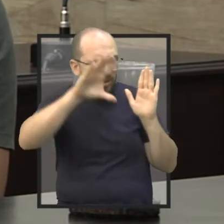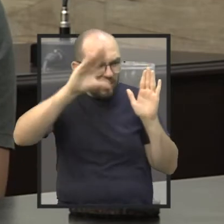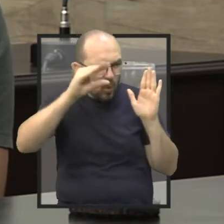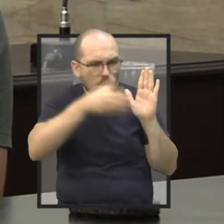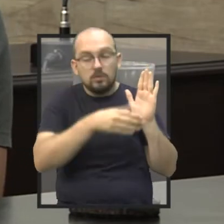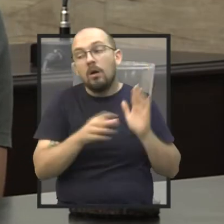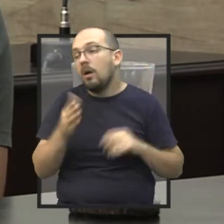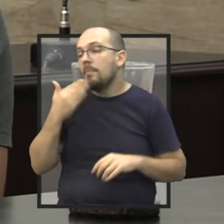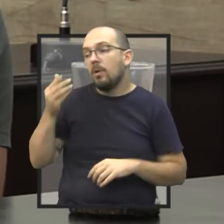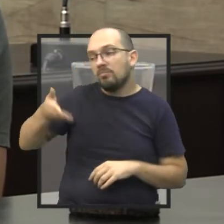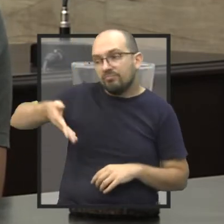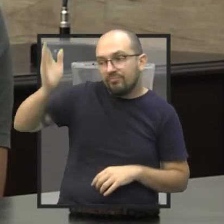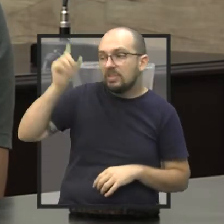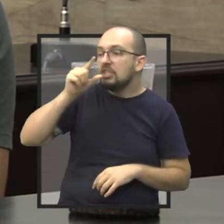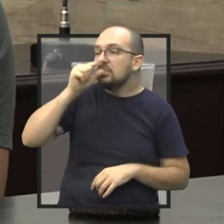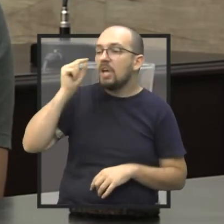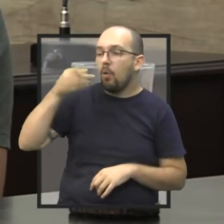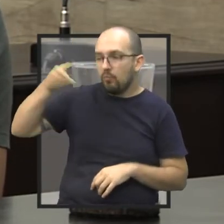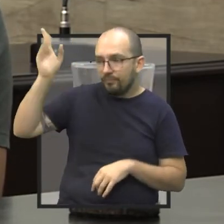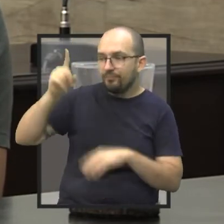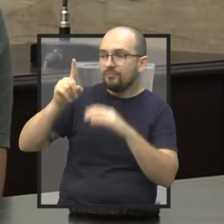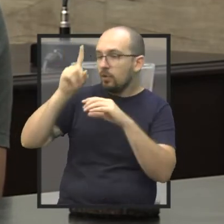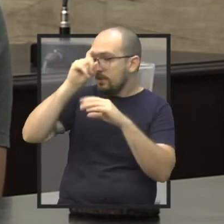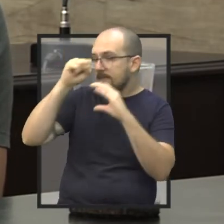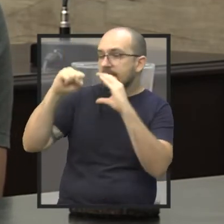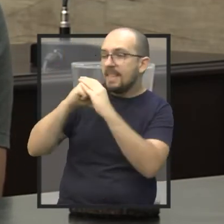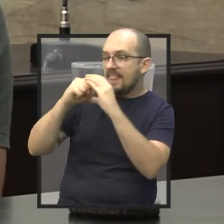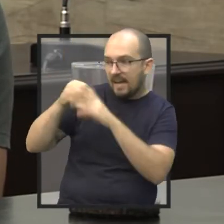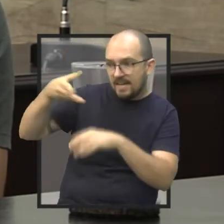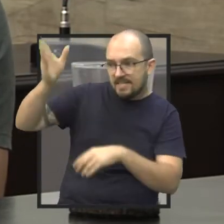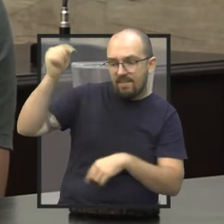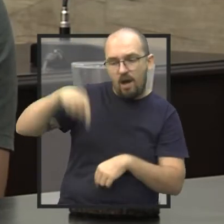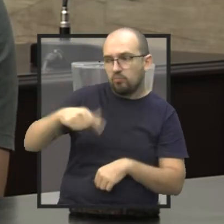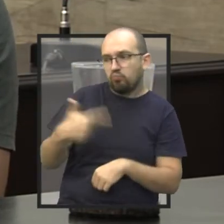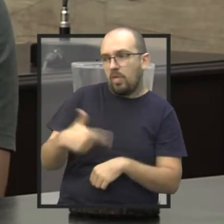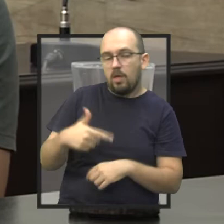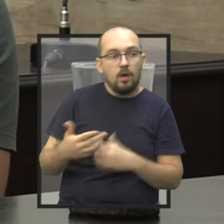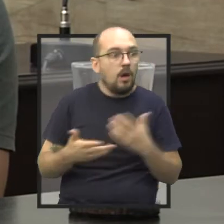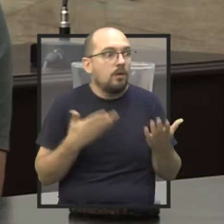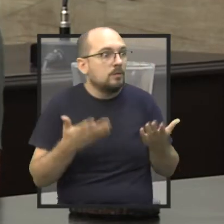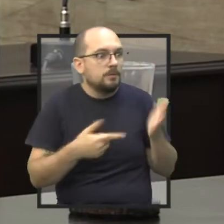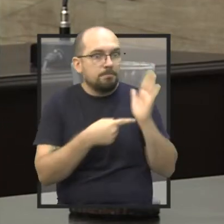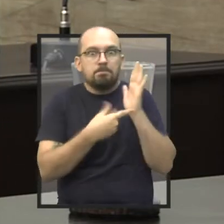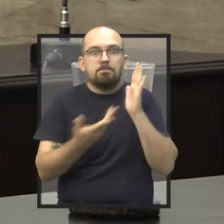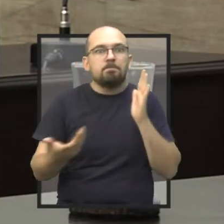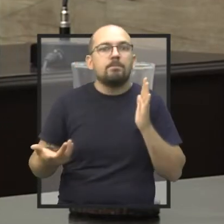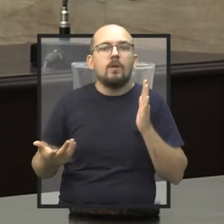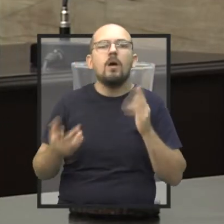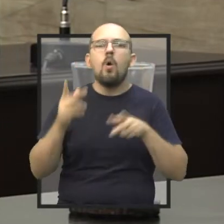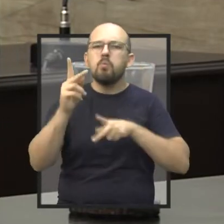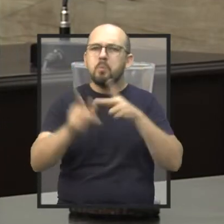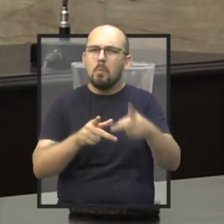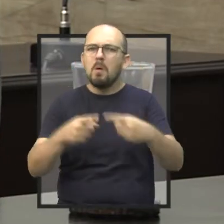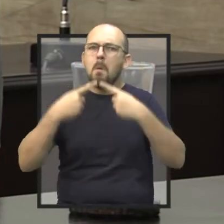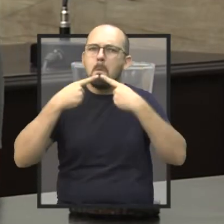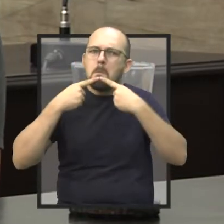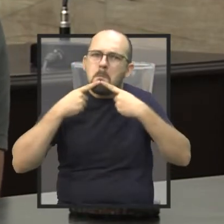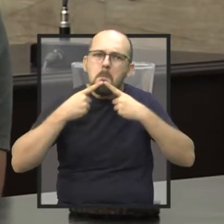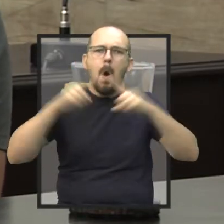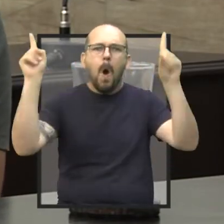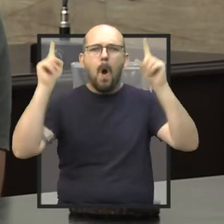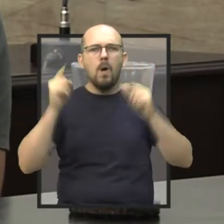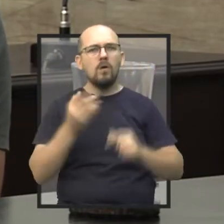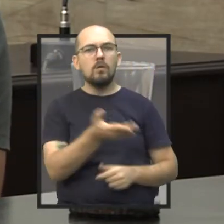noite ou vai para Jaú. Então, tá horrível o atendimento, a população de lá reclama demais e nós estamos vendo